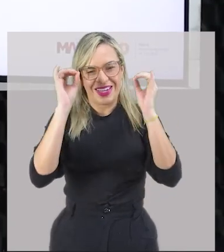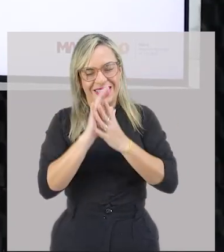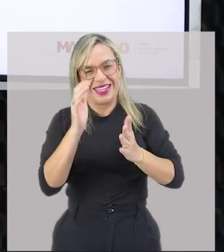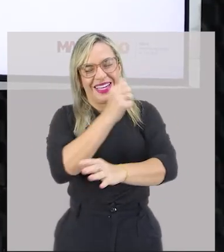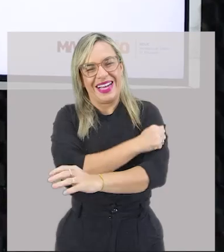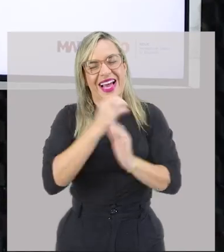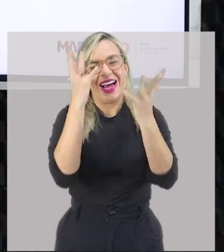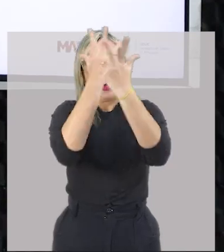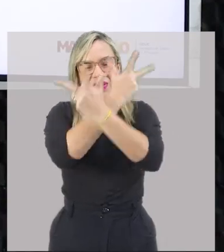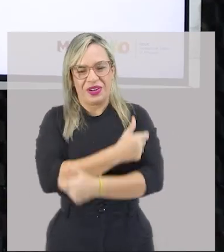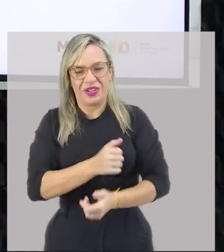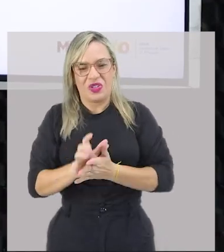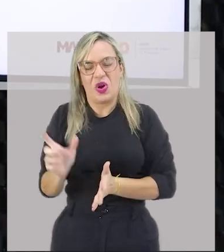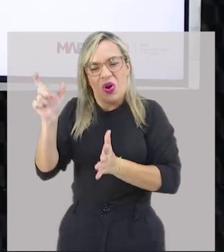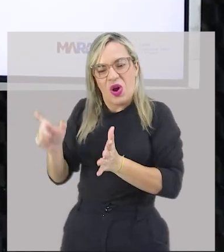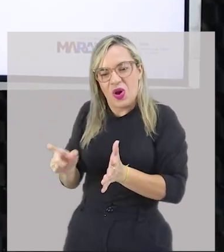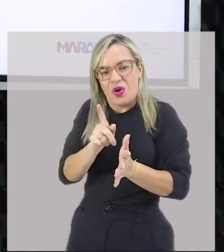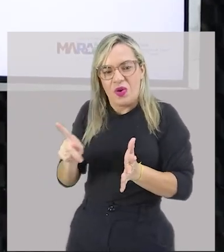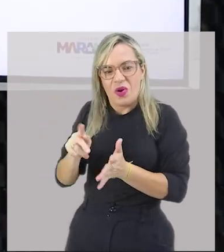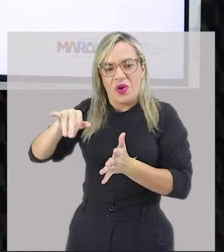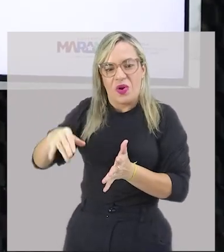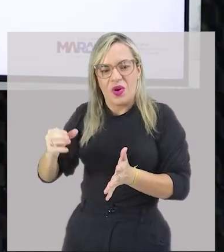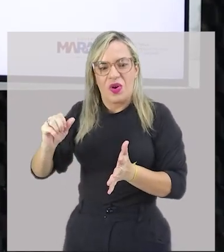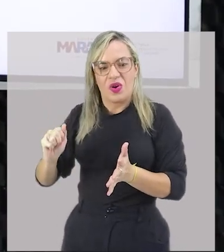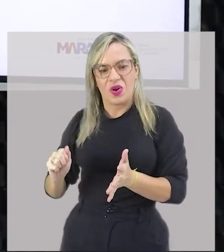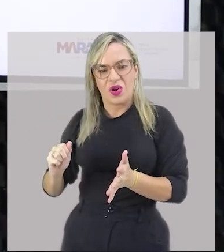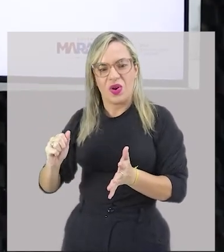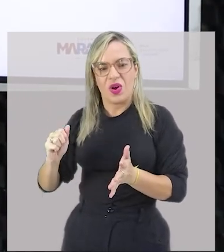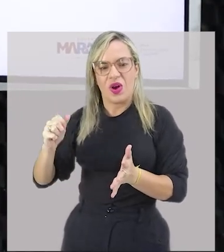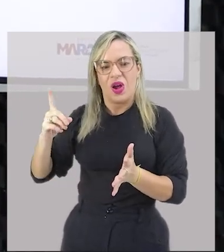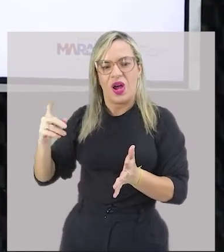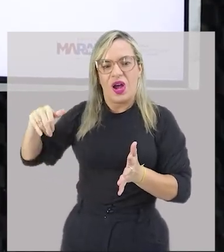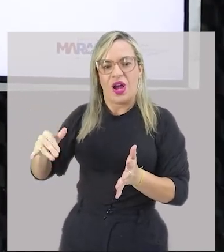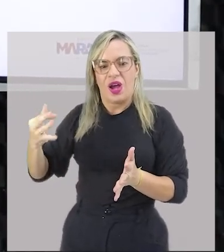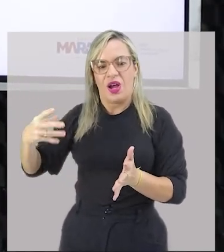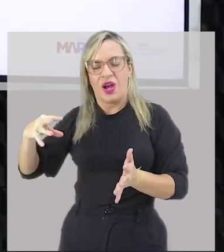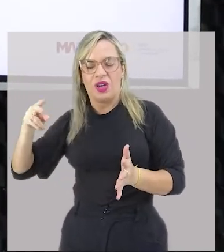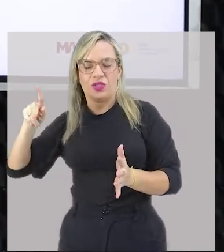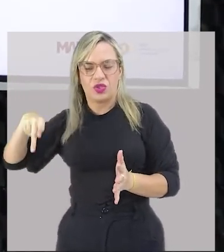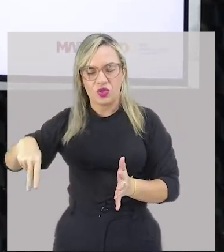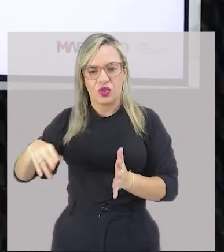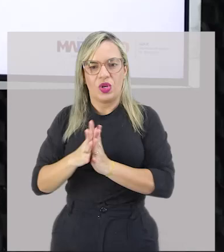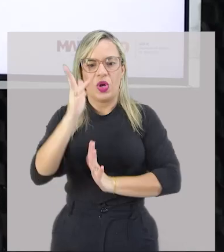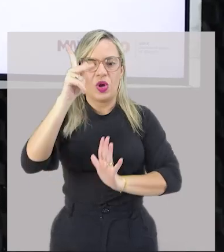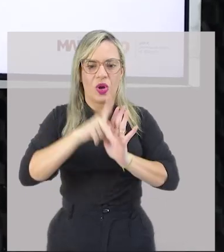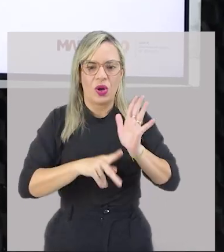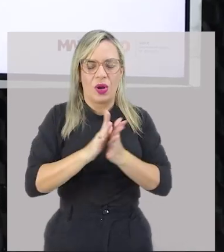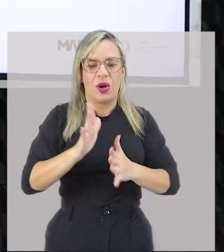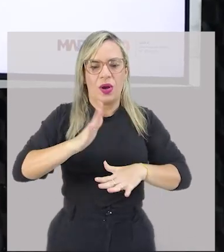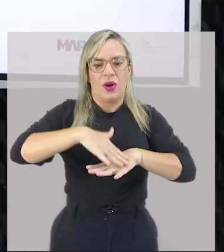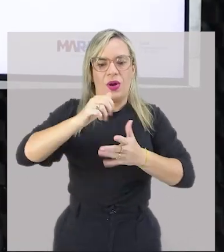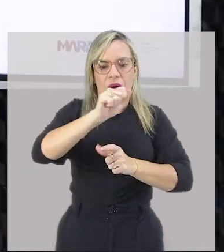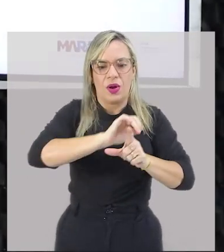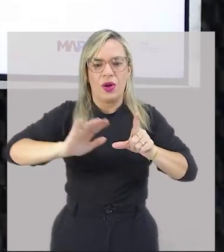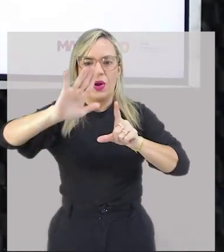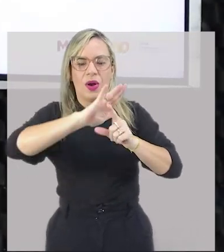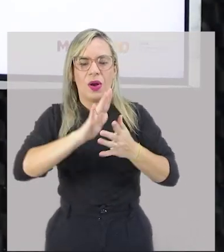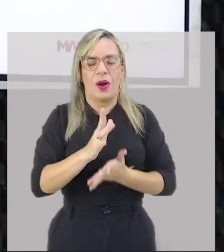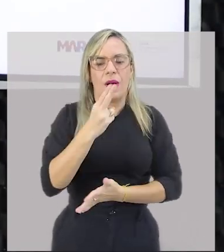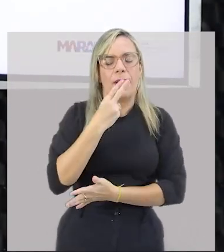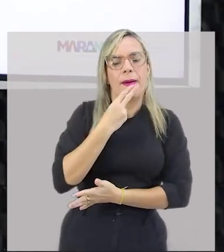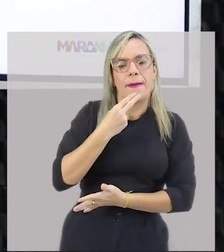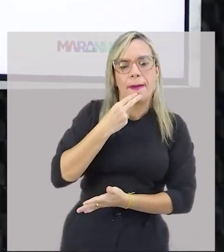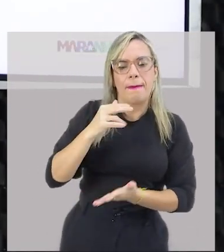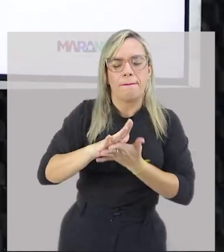Fala galera linda, aqui é o professor Joadson em mais um projeto com vocês, tá? Professor Joadson, professor da plataforma Gonçalves